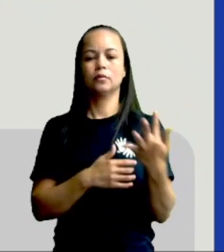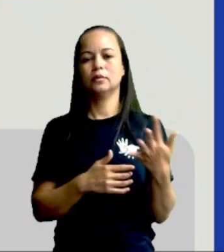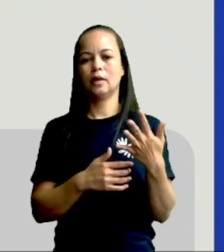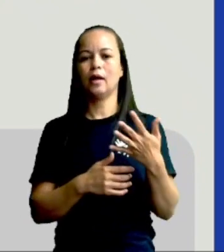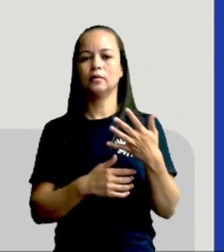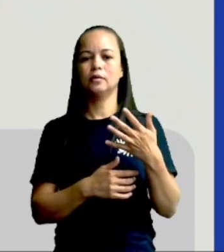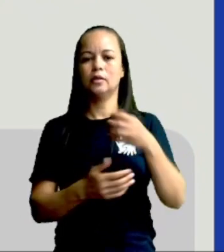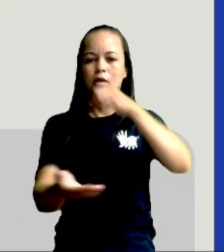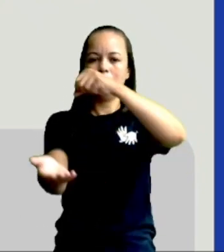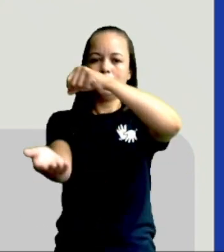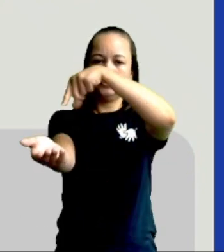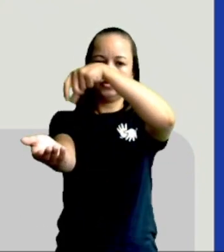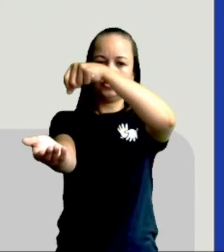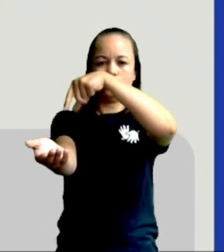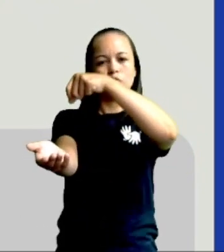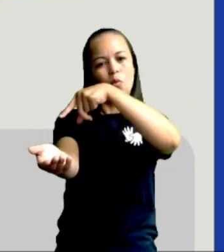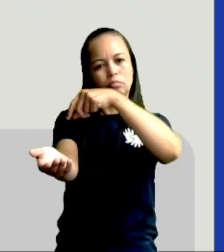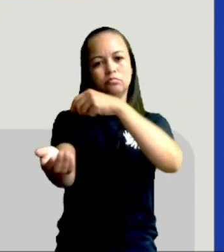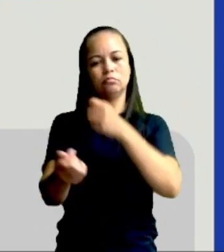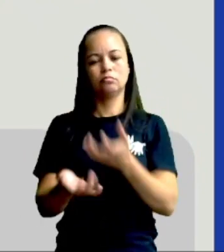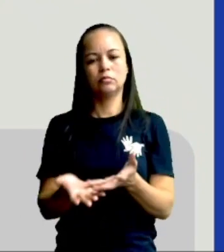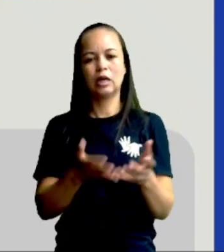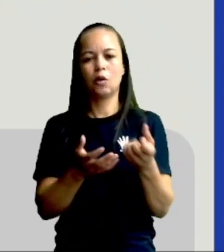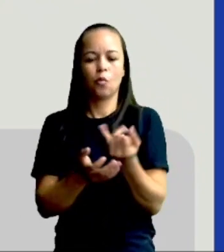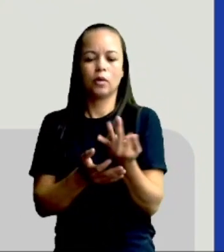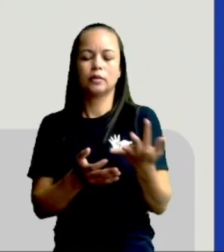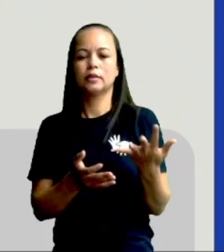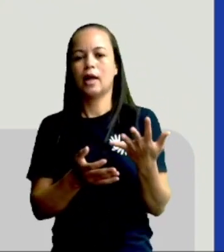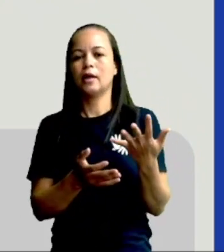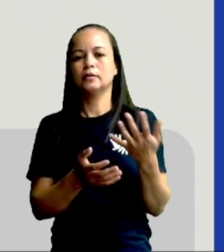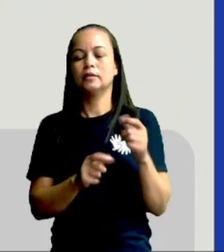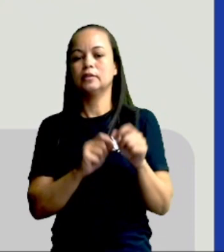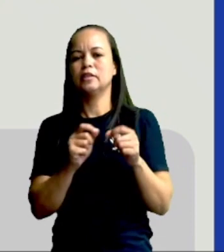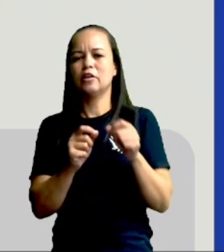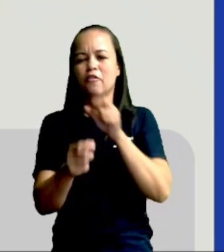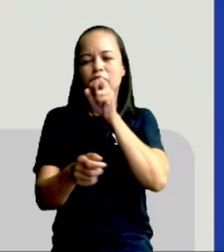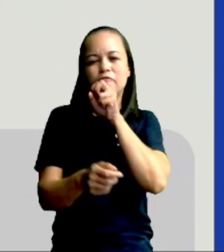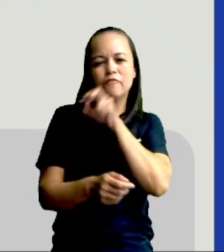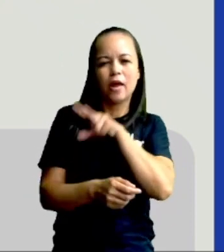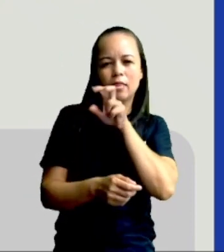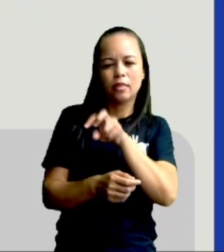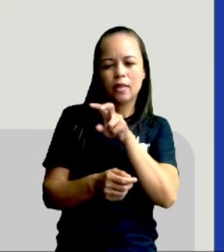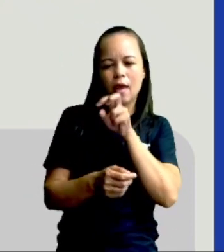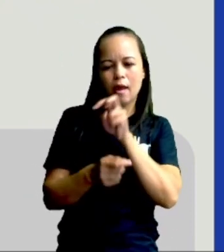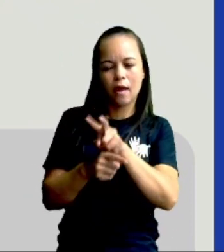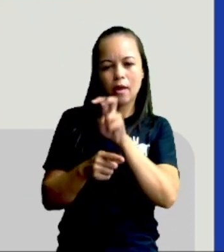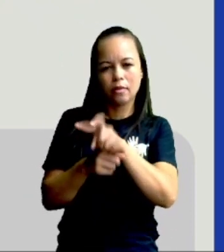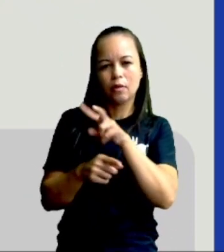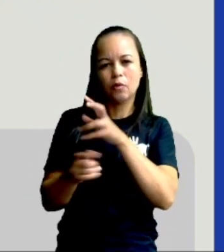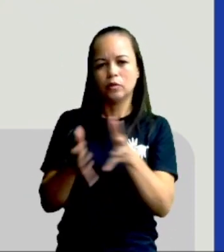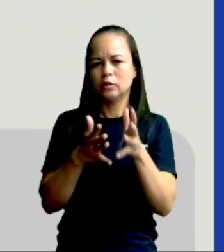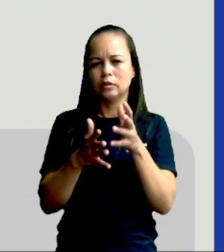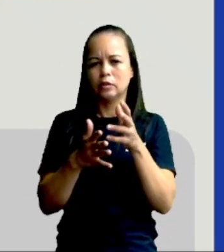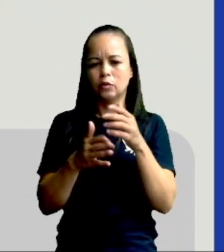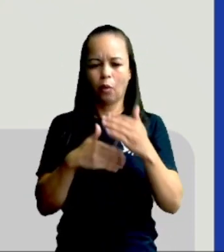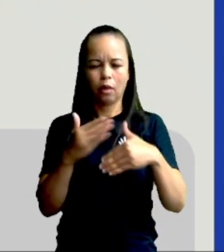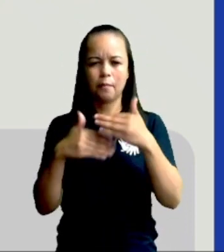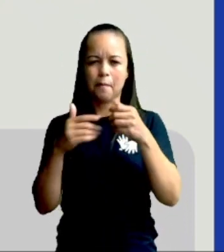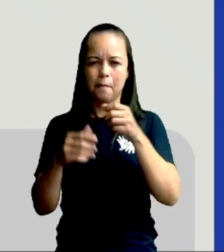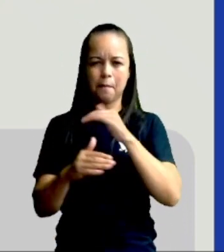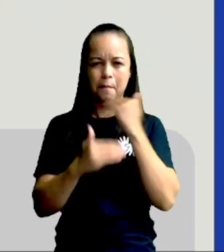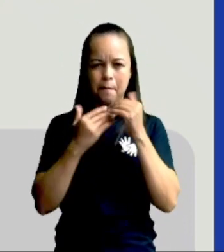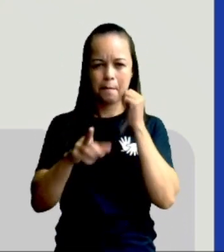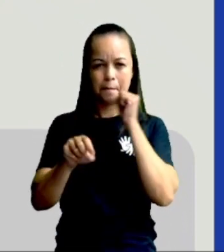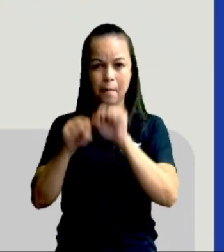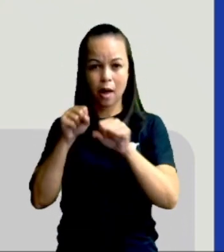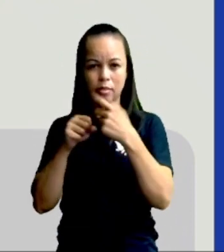de soro. E a pequena quantidade de veneno não mata o cavalo, mas estimula a produção de proteínas, de